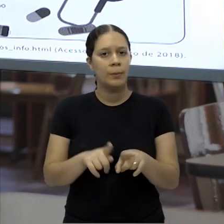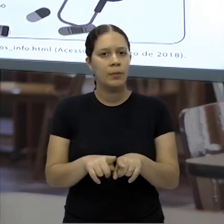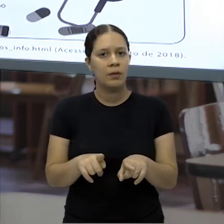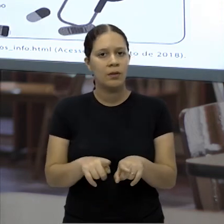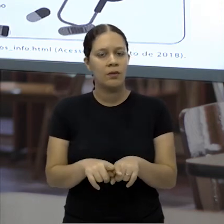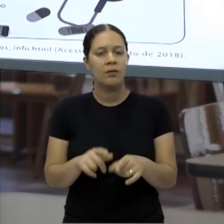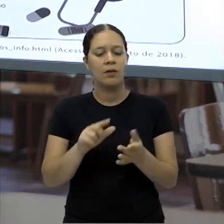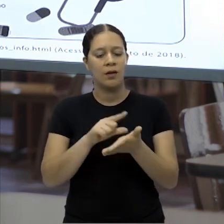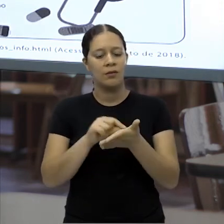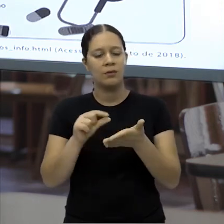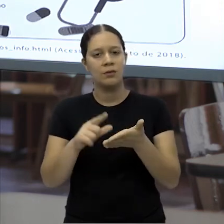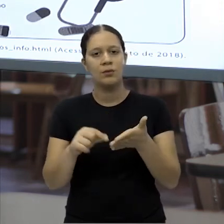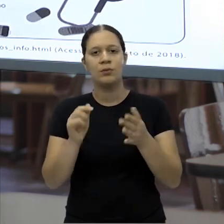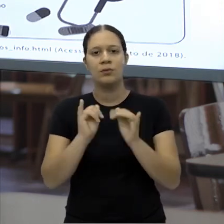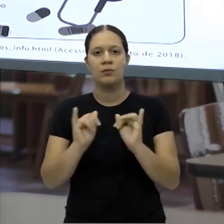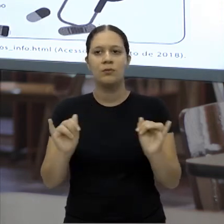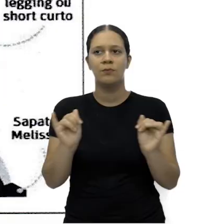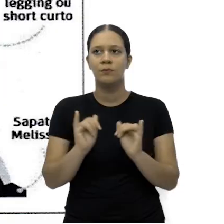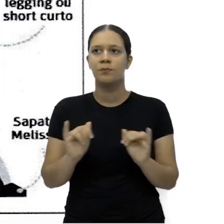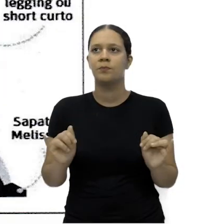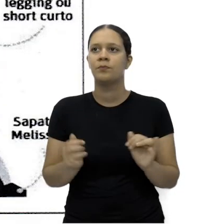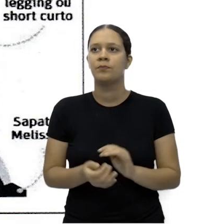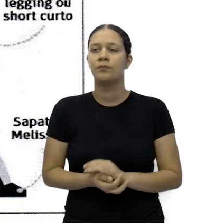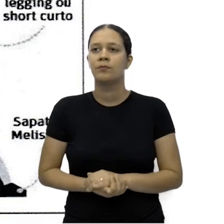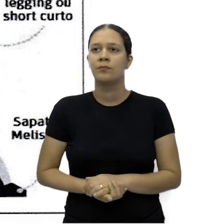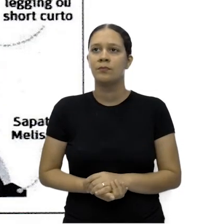Também muito comum nos artigos de divulgação científica.